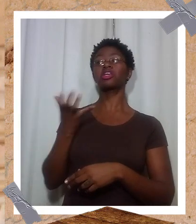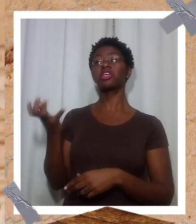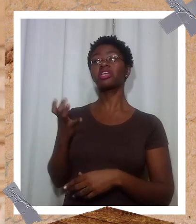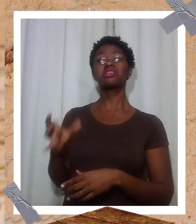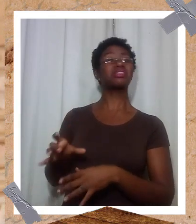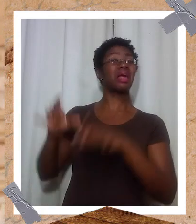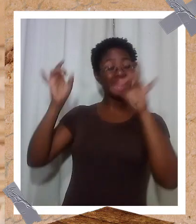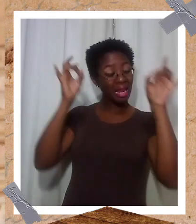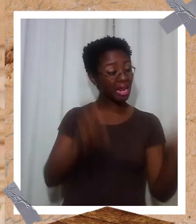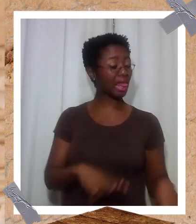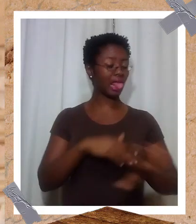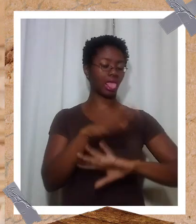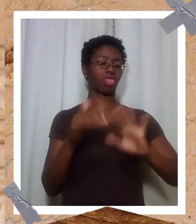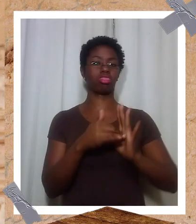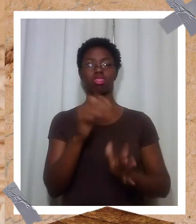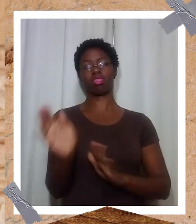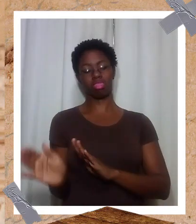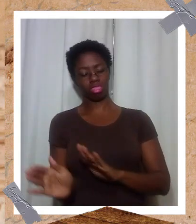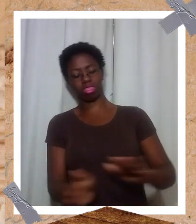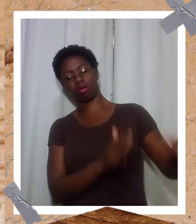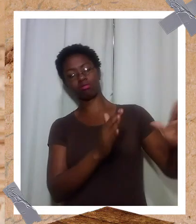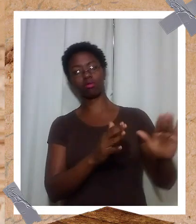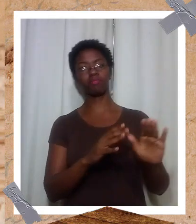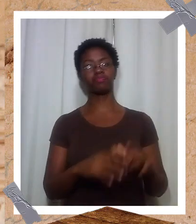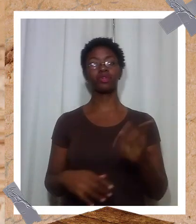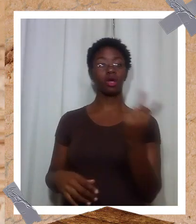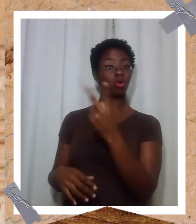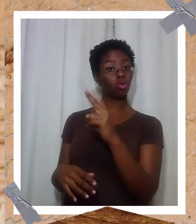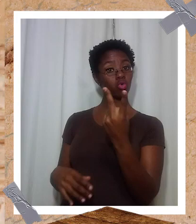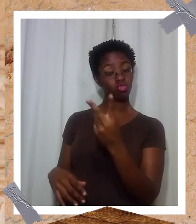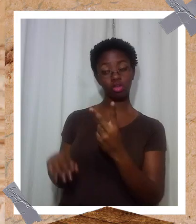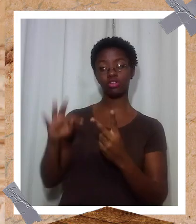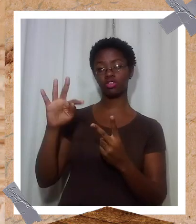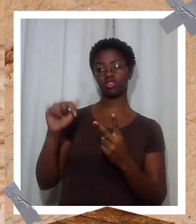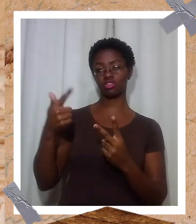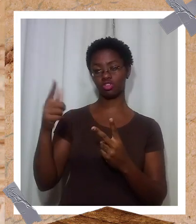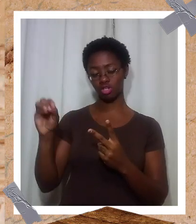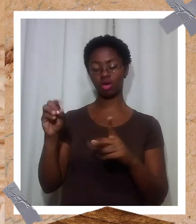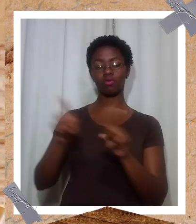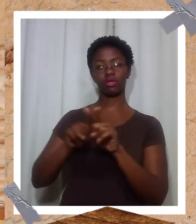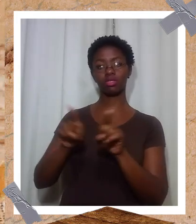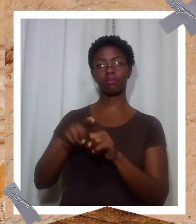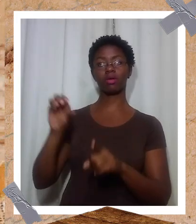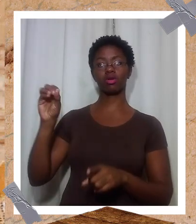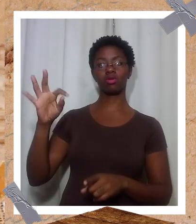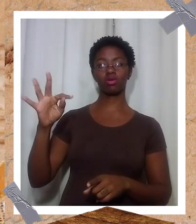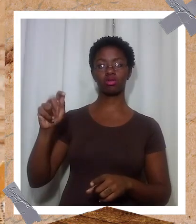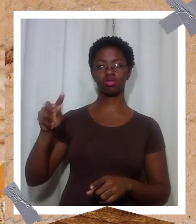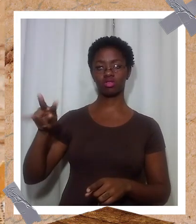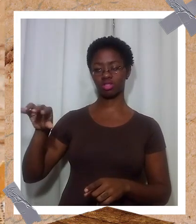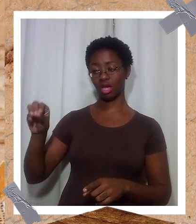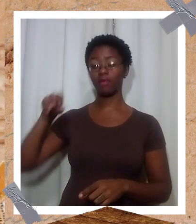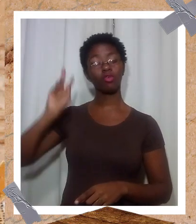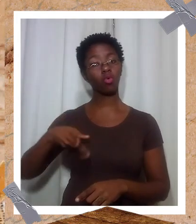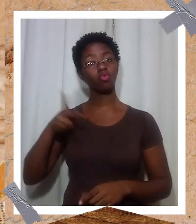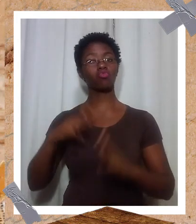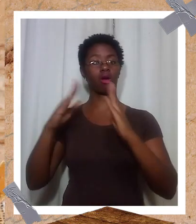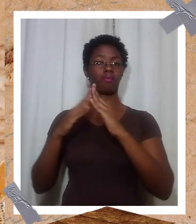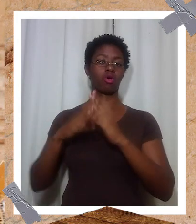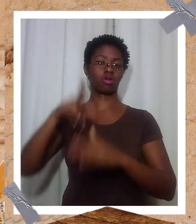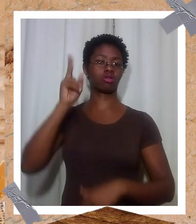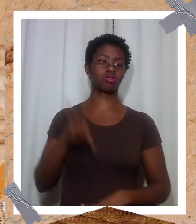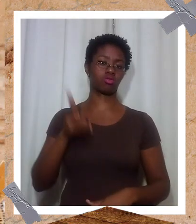Porém, tanto você, Tião, quanto o Otávio escolheram permanecer nos seus lugares de origem até hoje. Né? Existe uma reflexão